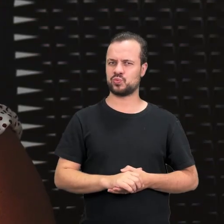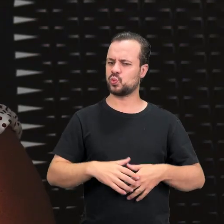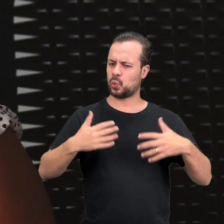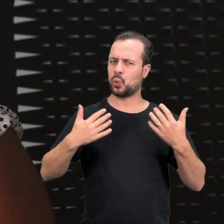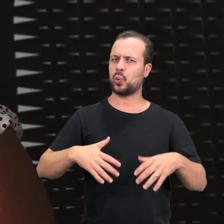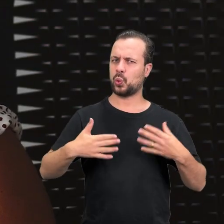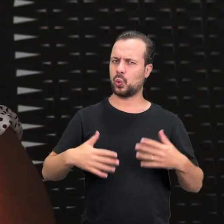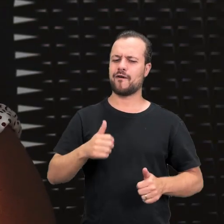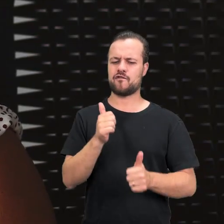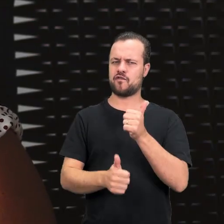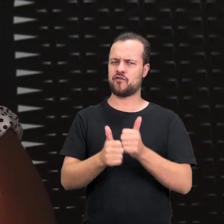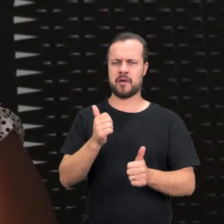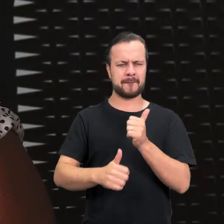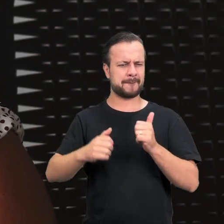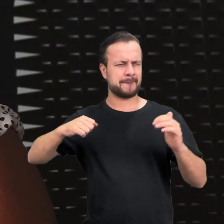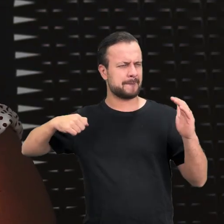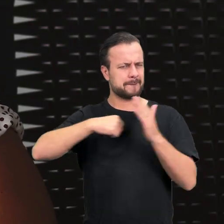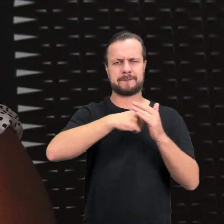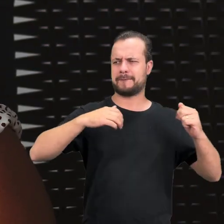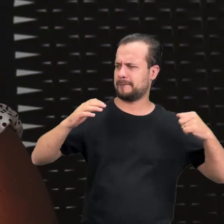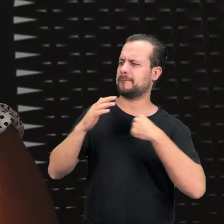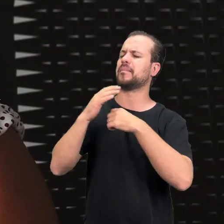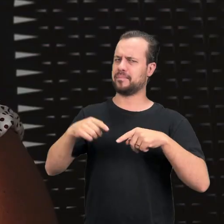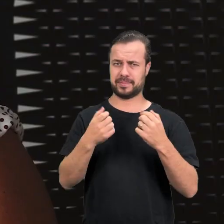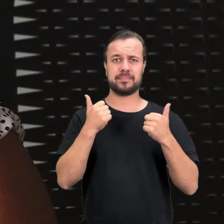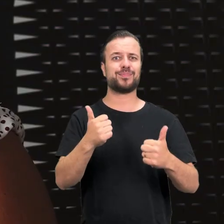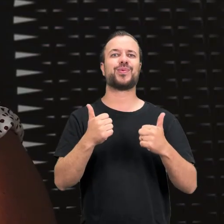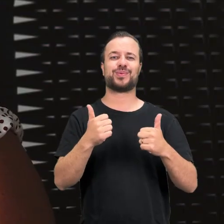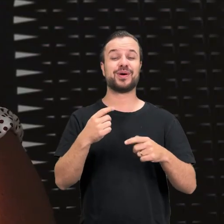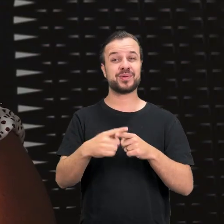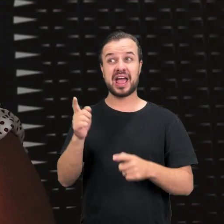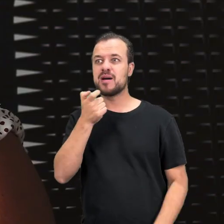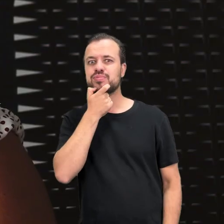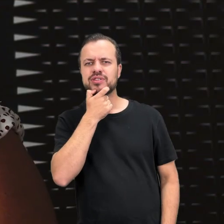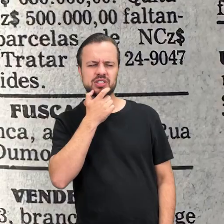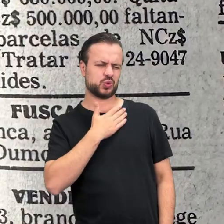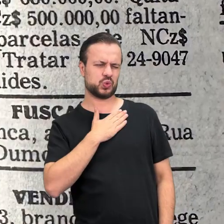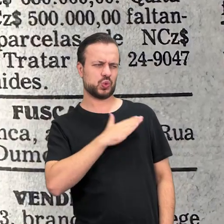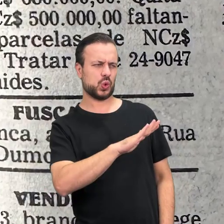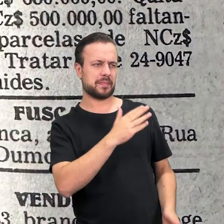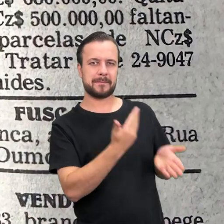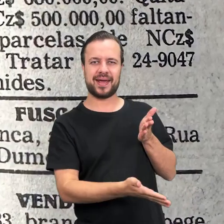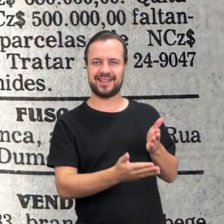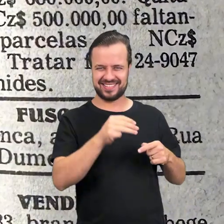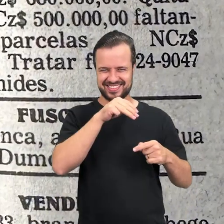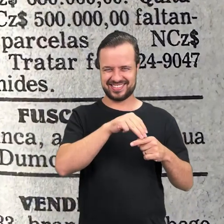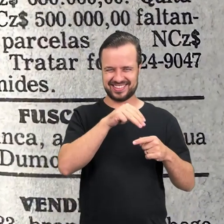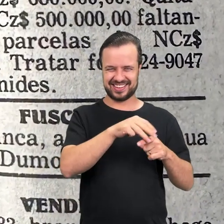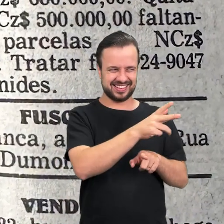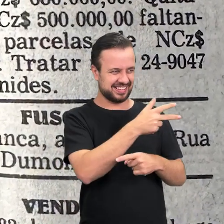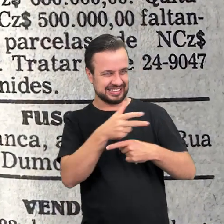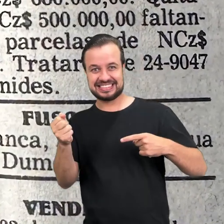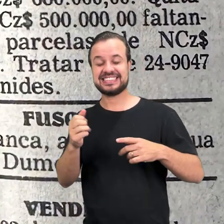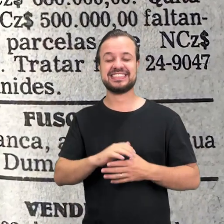jogão, hein? Jogão. Só dá palavra também, né? Mas era um jogão, porque Apucarana não gostava de perder para Maringá. E um fato